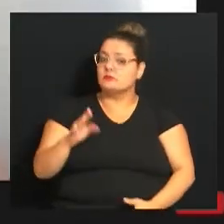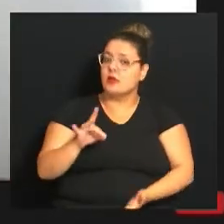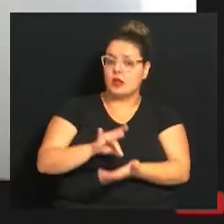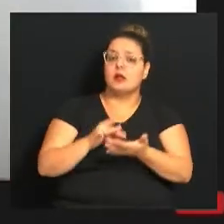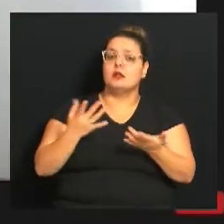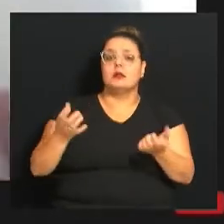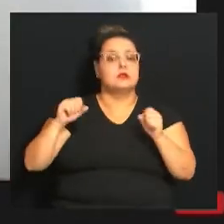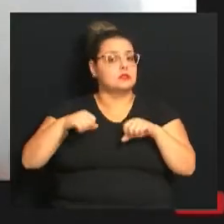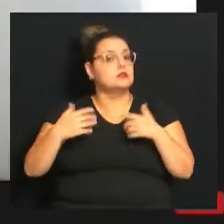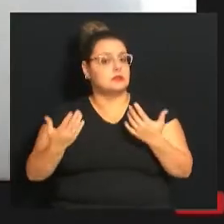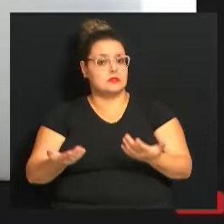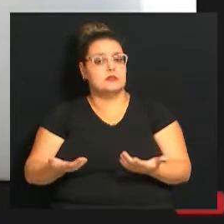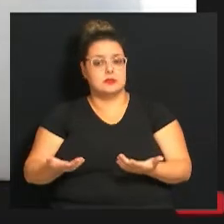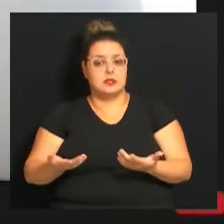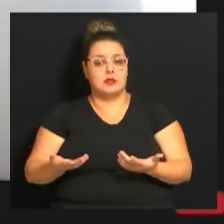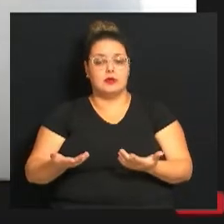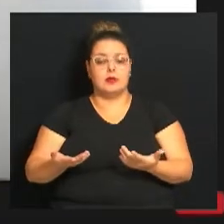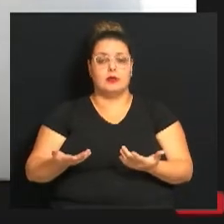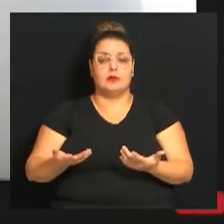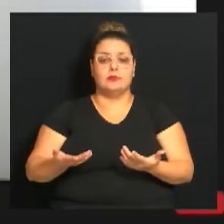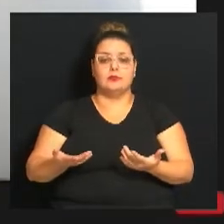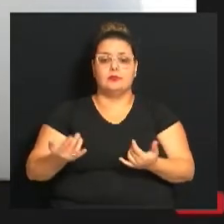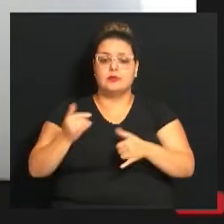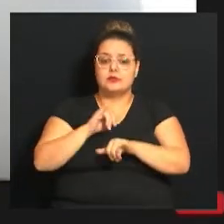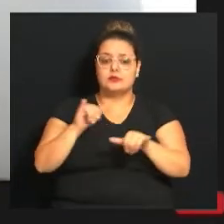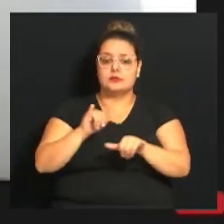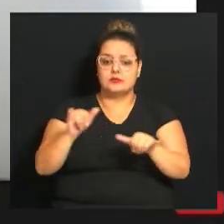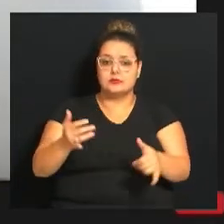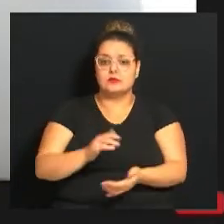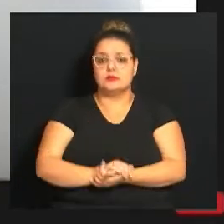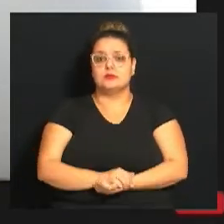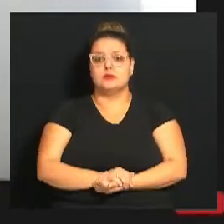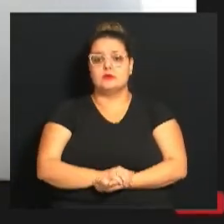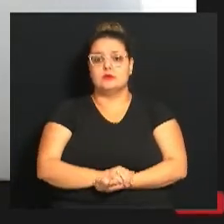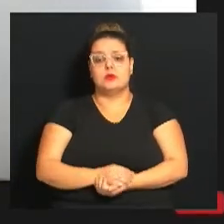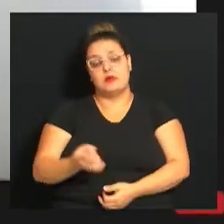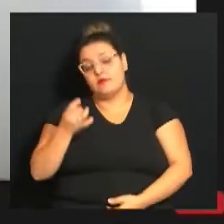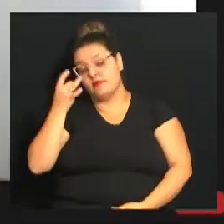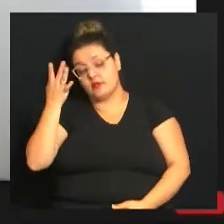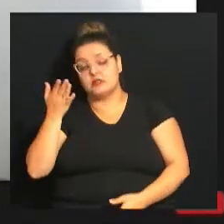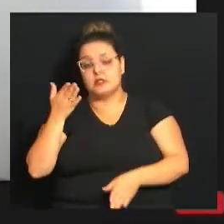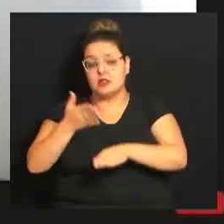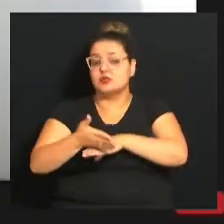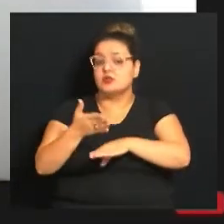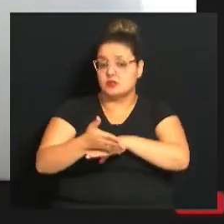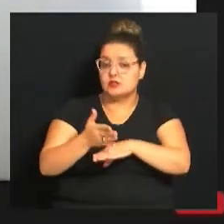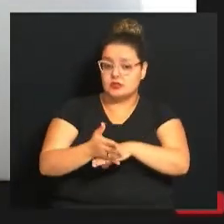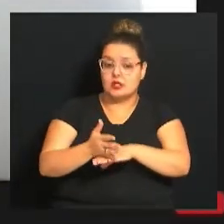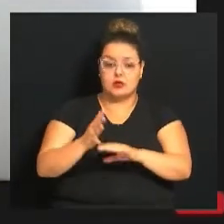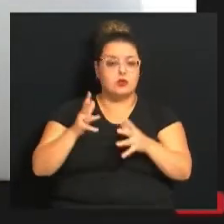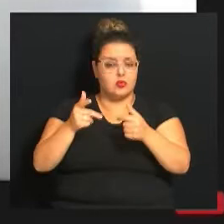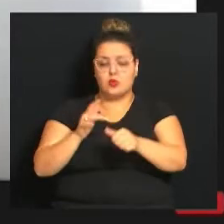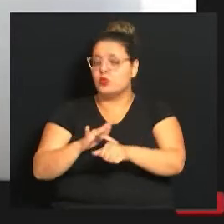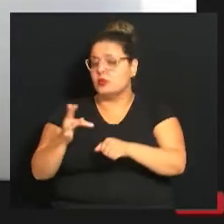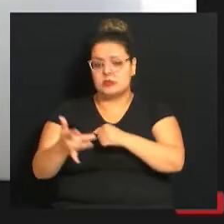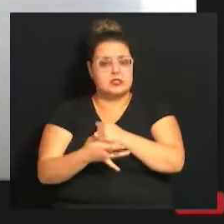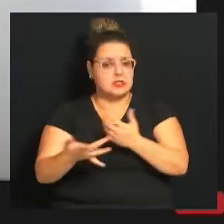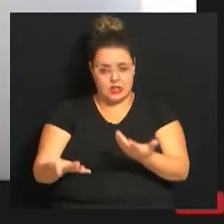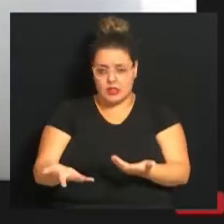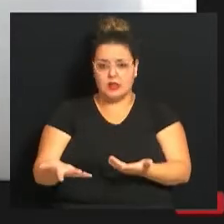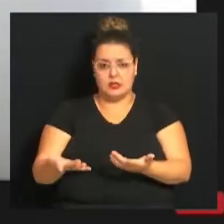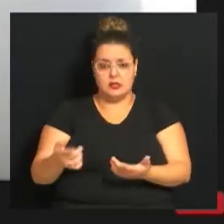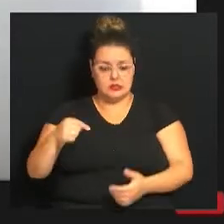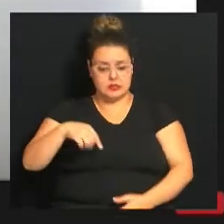além dessa popularidade e facilidade de acesso às redes, né, que temos aqui no